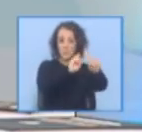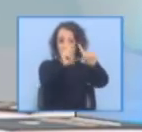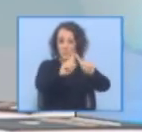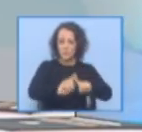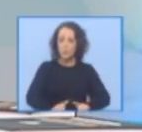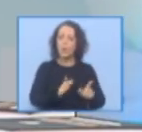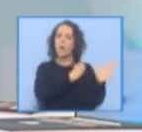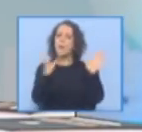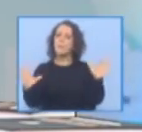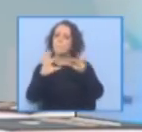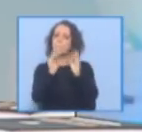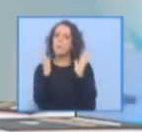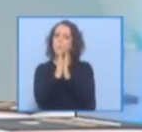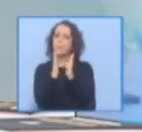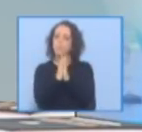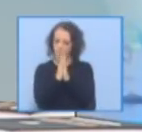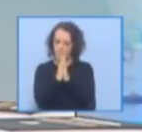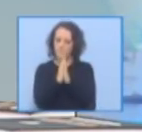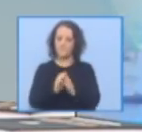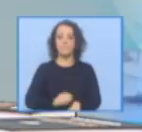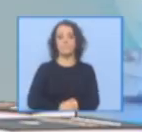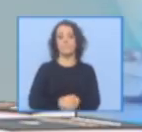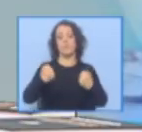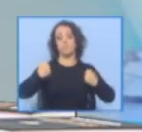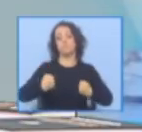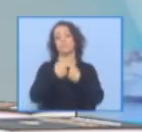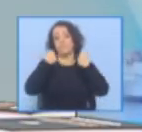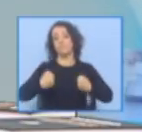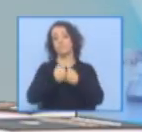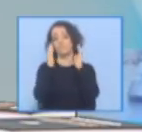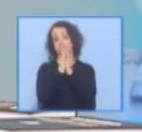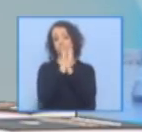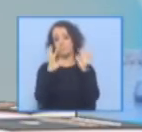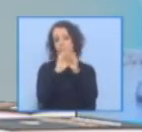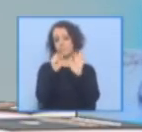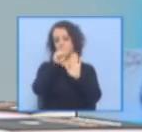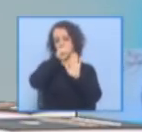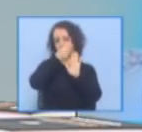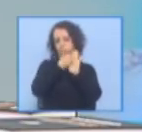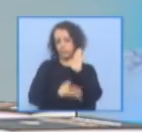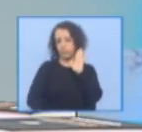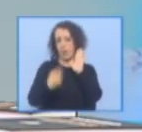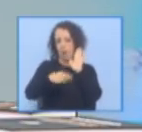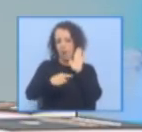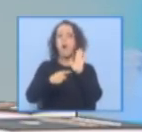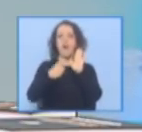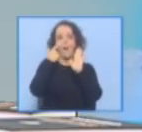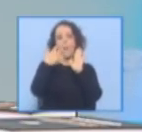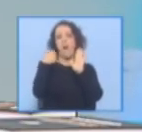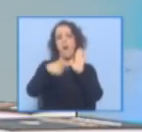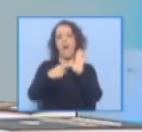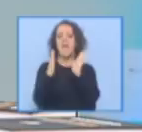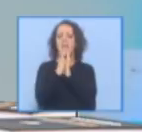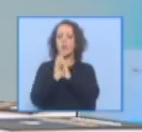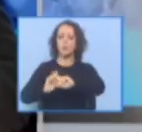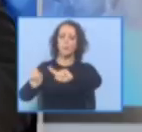da religiosa. Os vários antis que aqui são apresentados mostram, de facto, essas correntes de oposição às várias